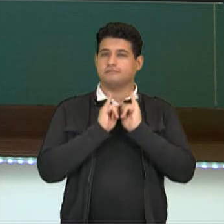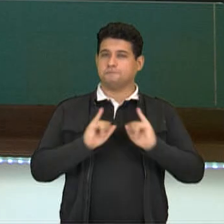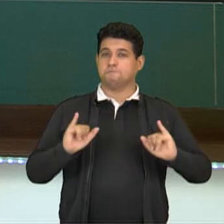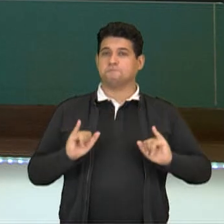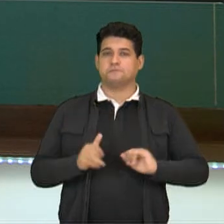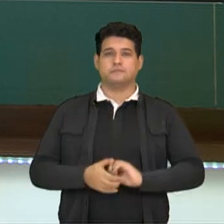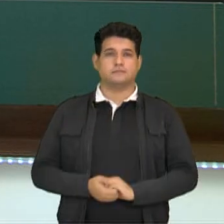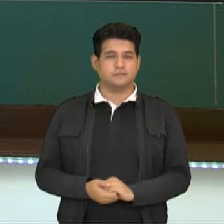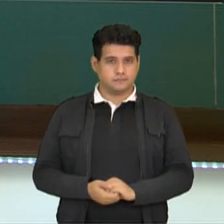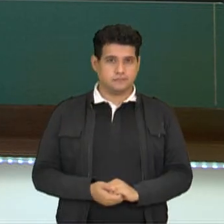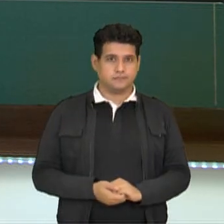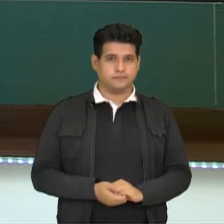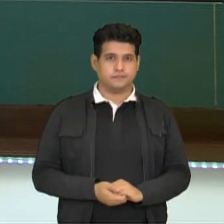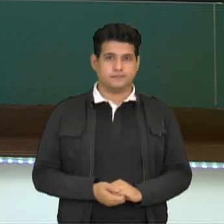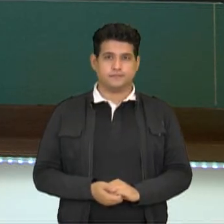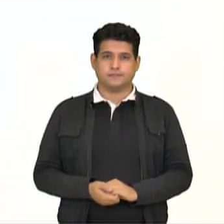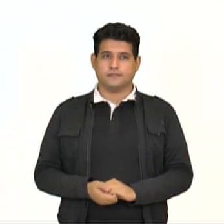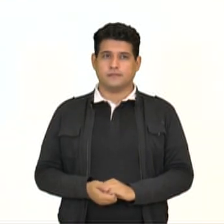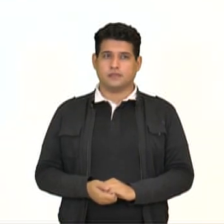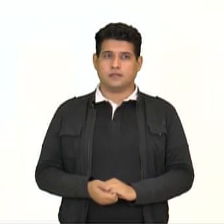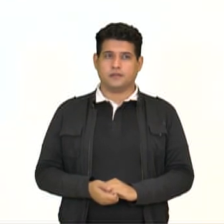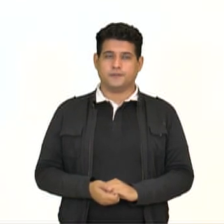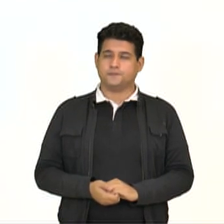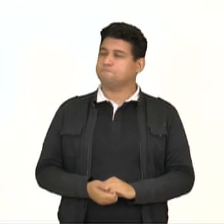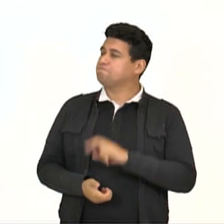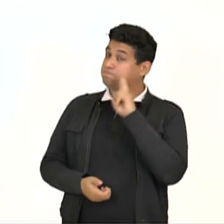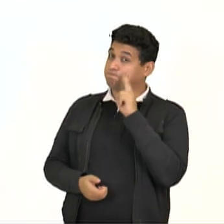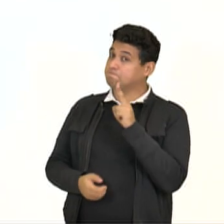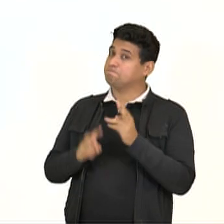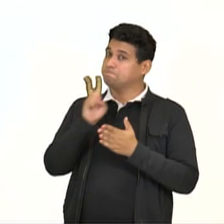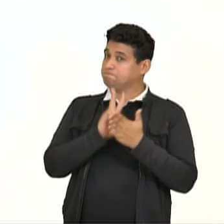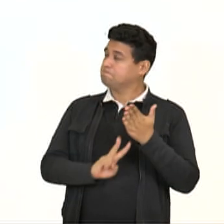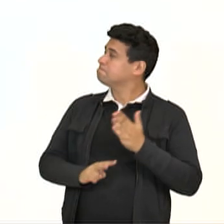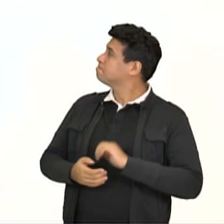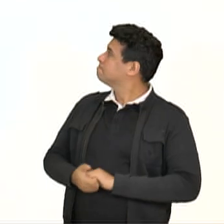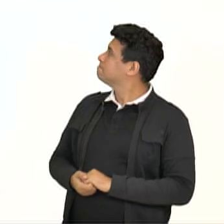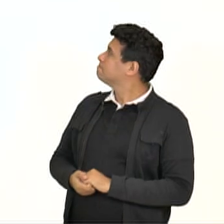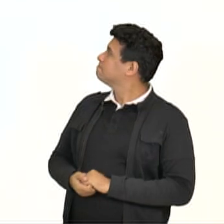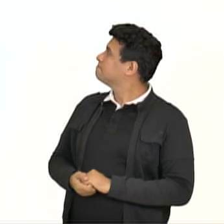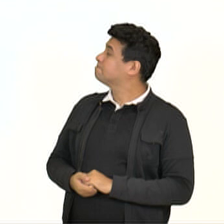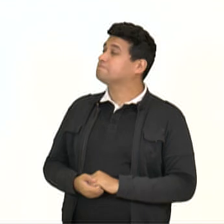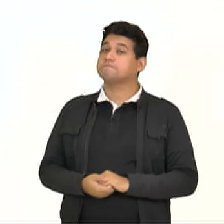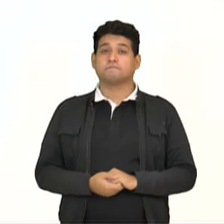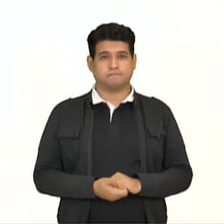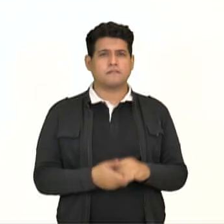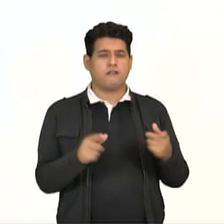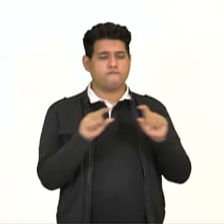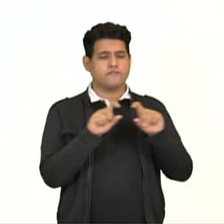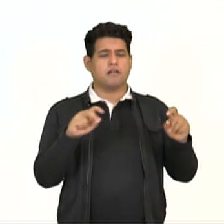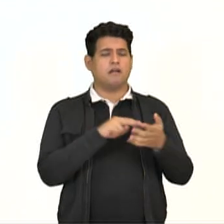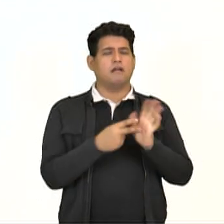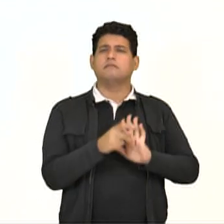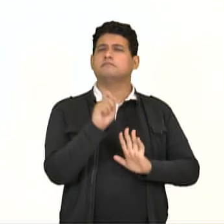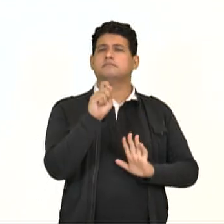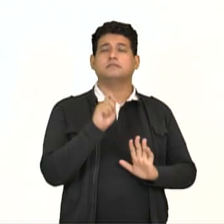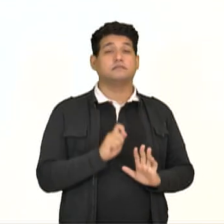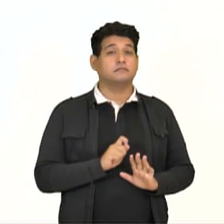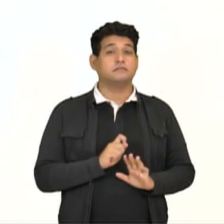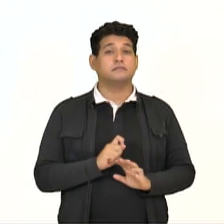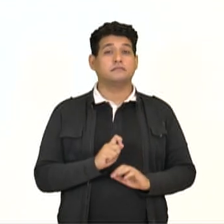publicitária. If you drink a Coke, you will smile. Veja, essa frase ela é uma